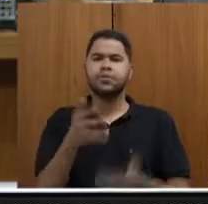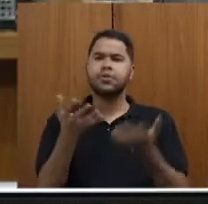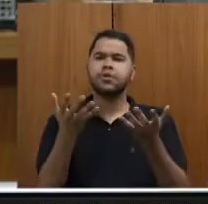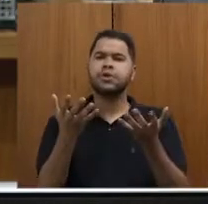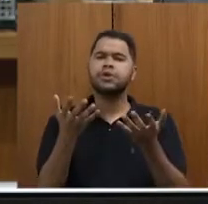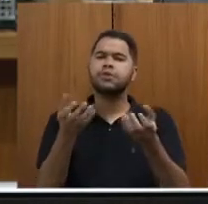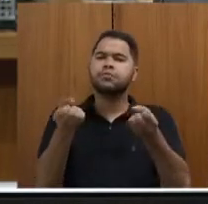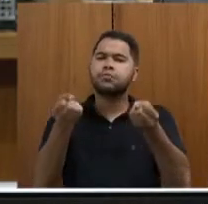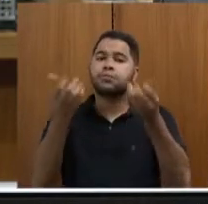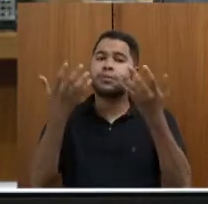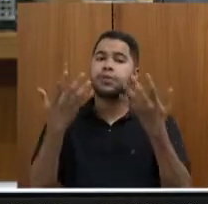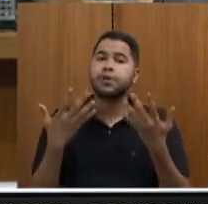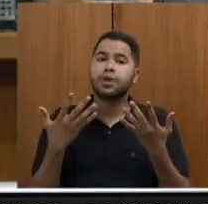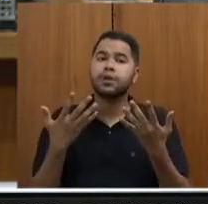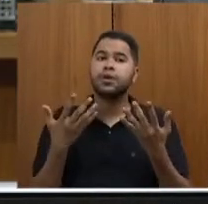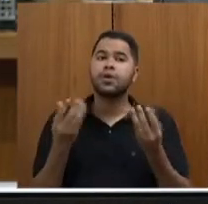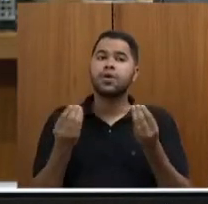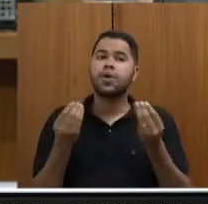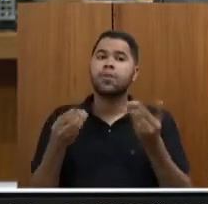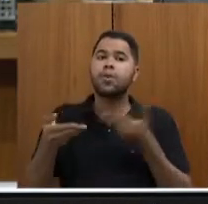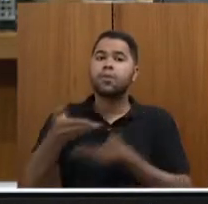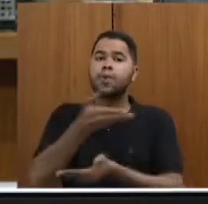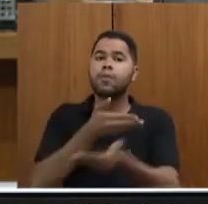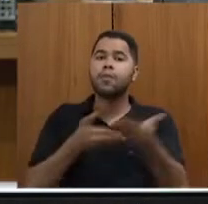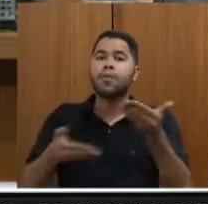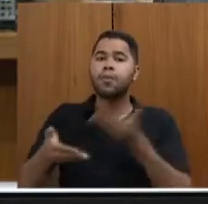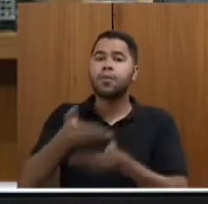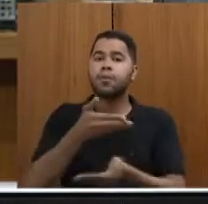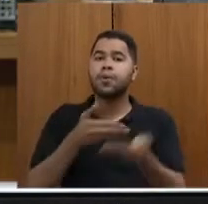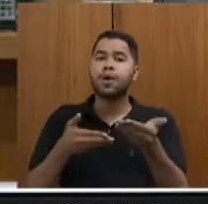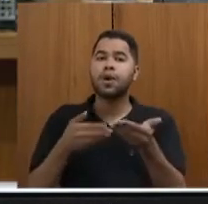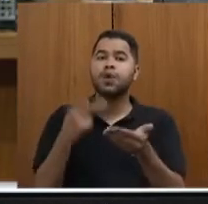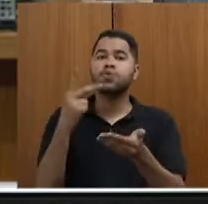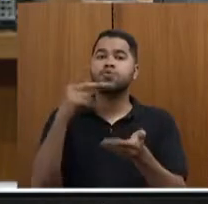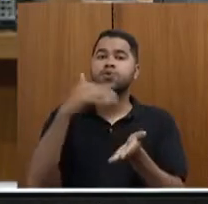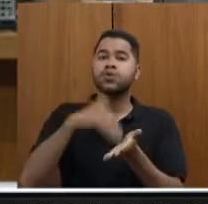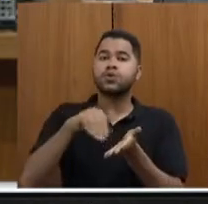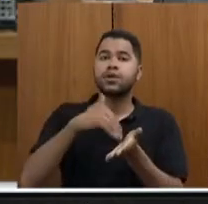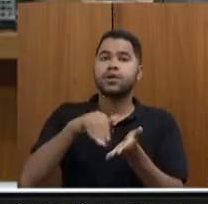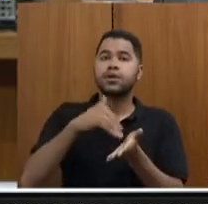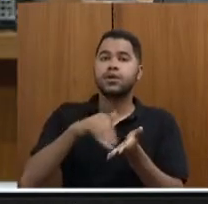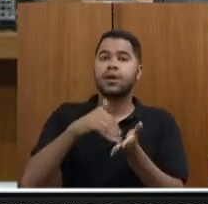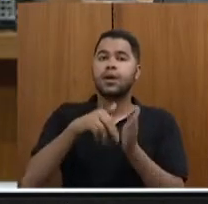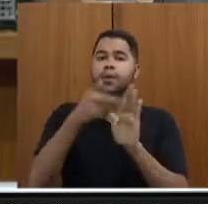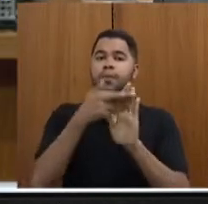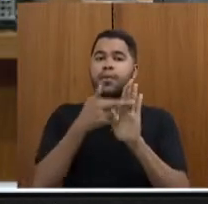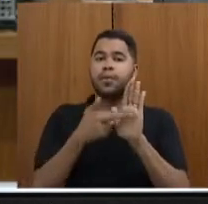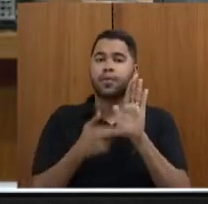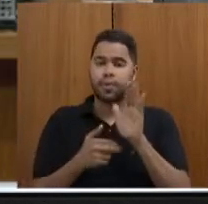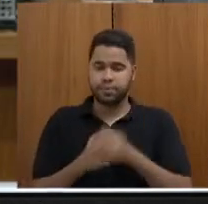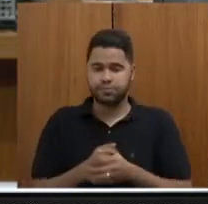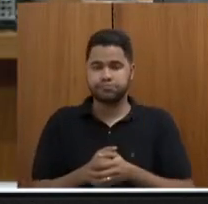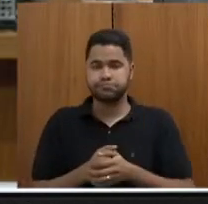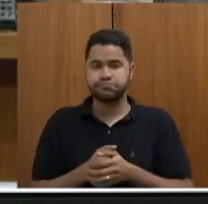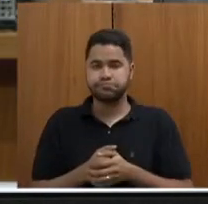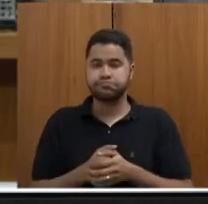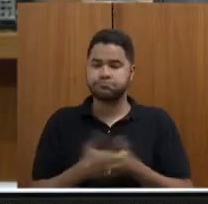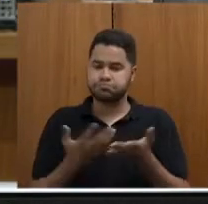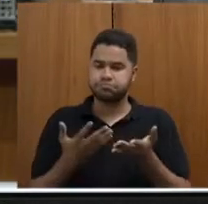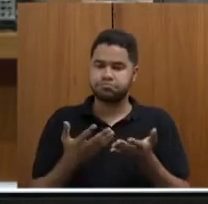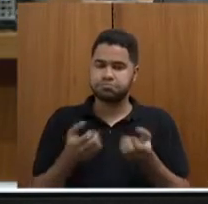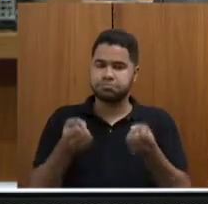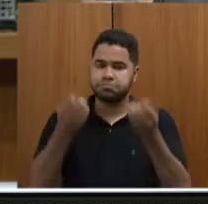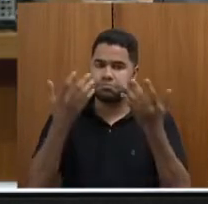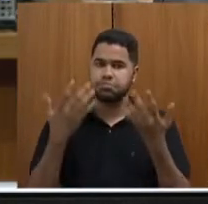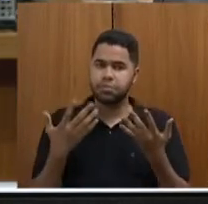Eu queria que a senhora me explicasse um pouquinho qual que é o envolvimento da sua secretaria na questão da regularização fundiária. Então, seria isso, a questão